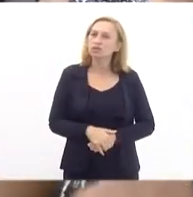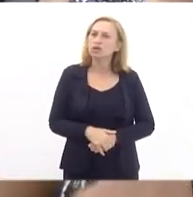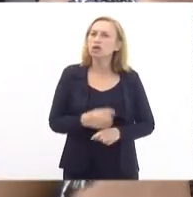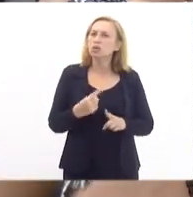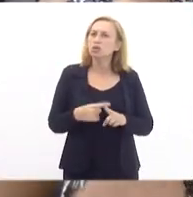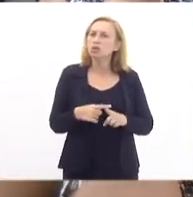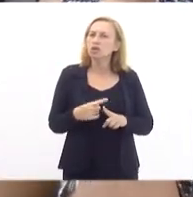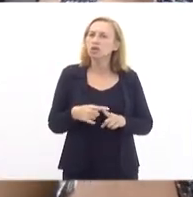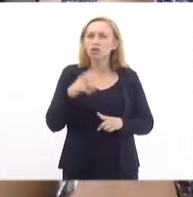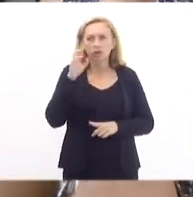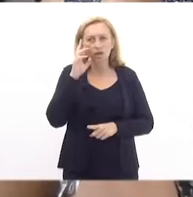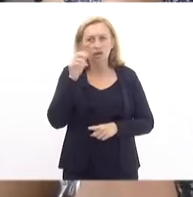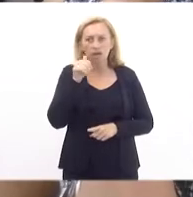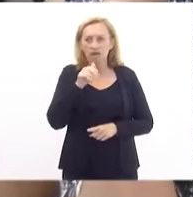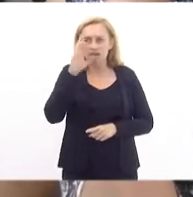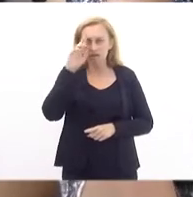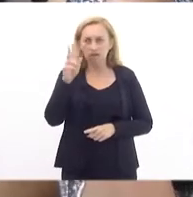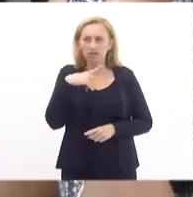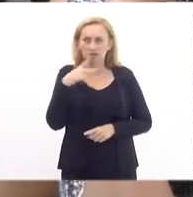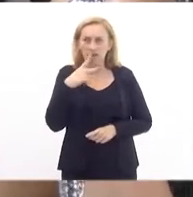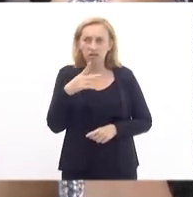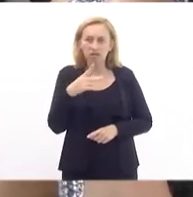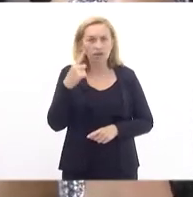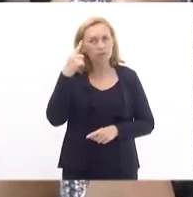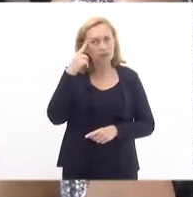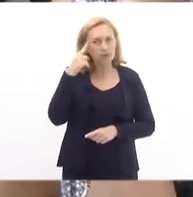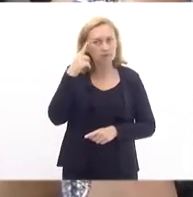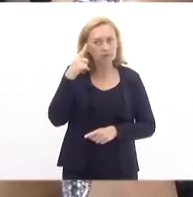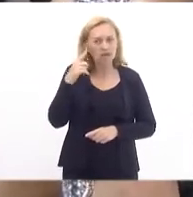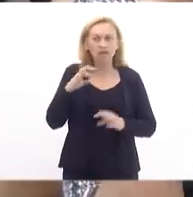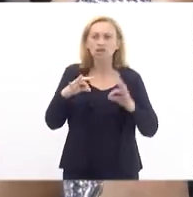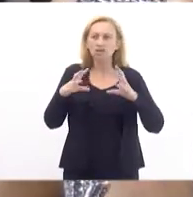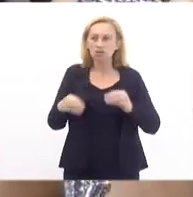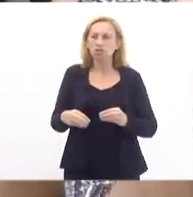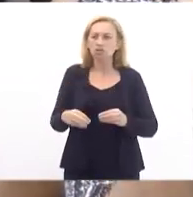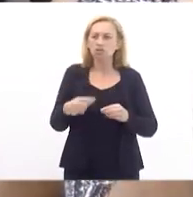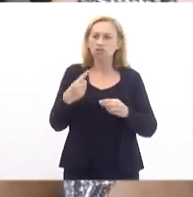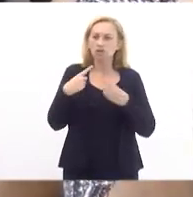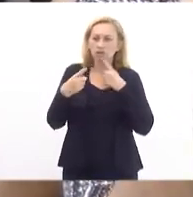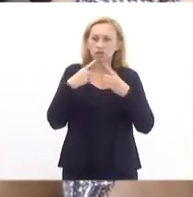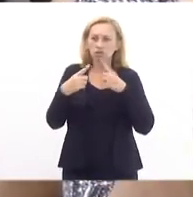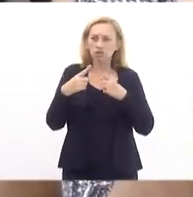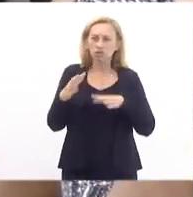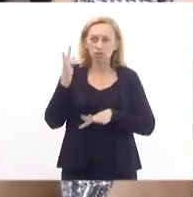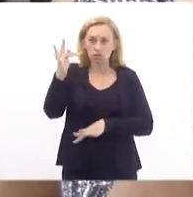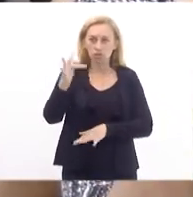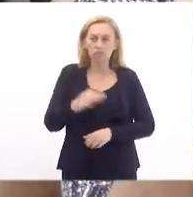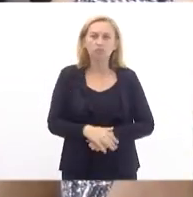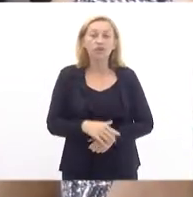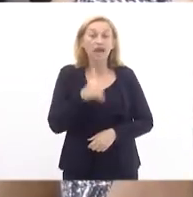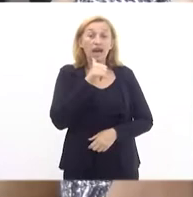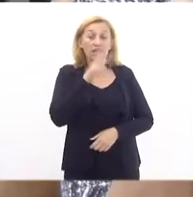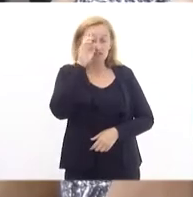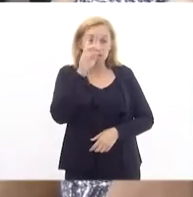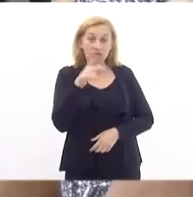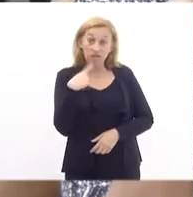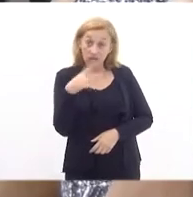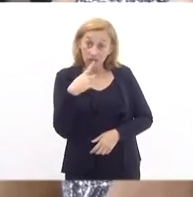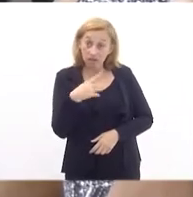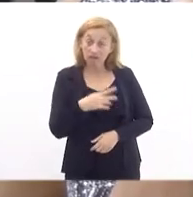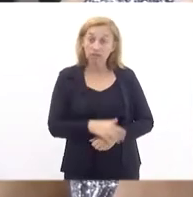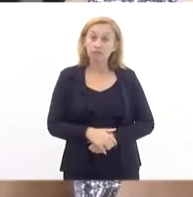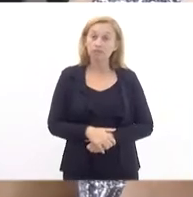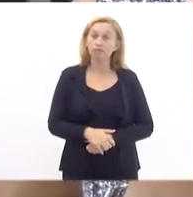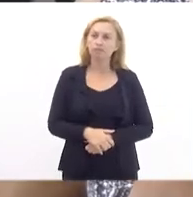o que a senhora vai falar agora vai refletir nas discussões seguintes. A senhora está me dizendo